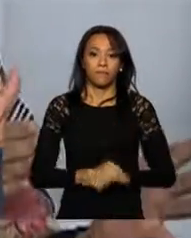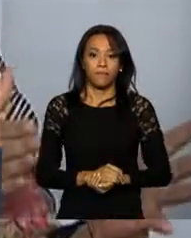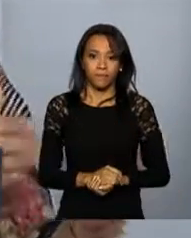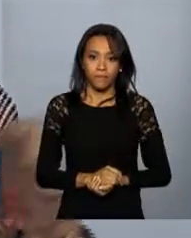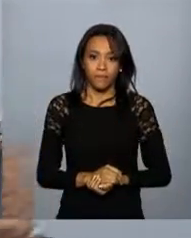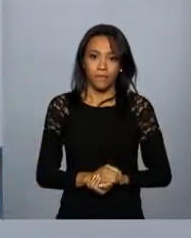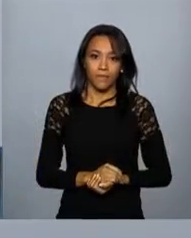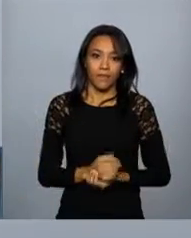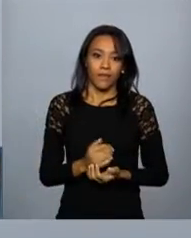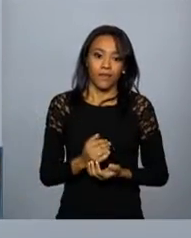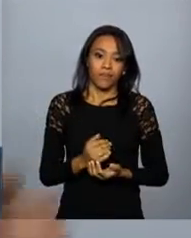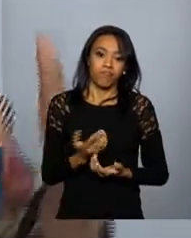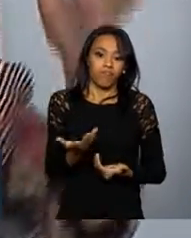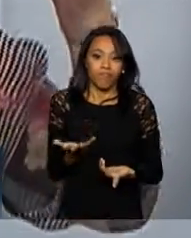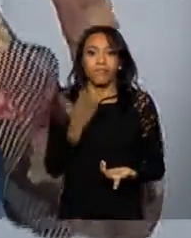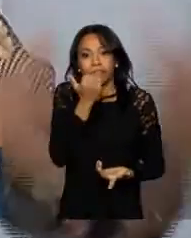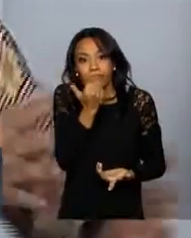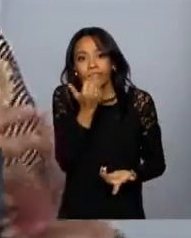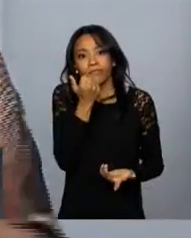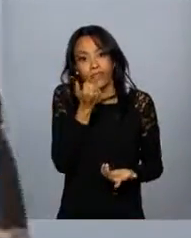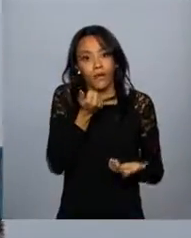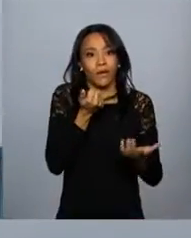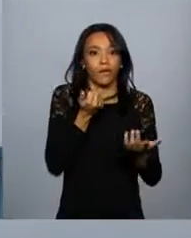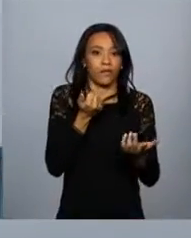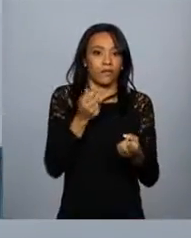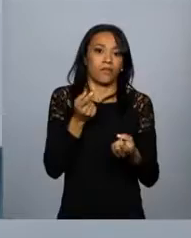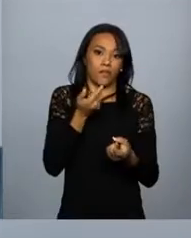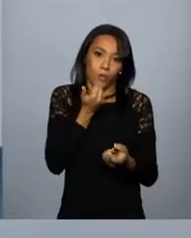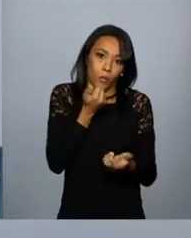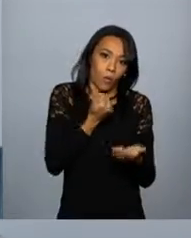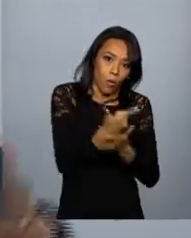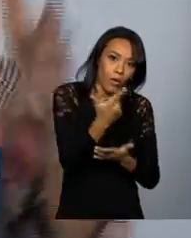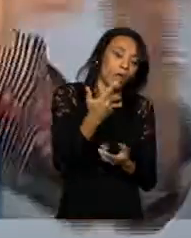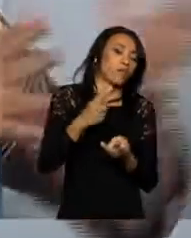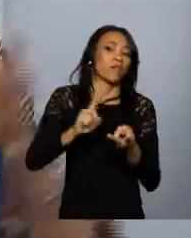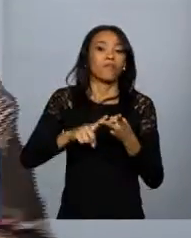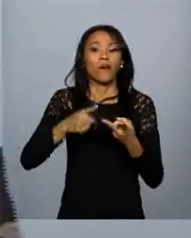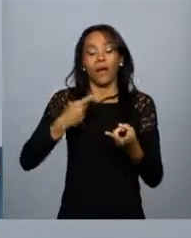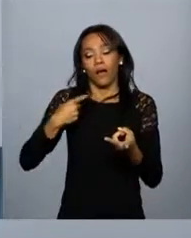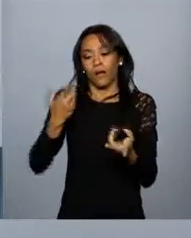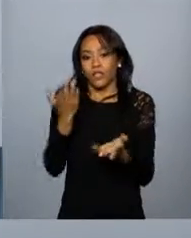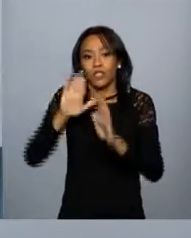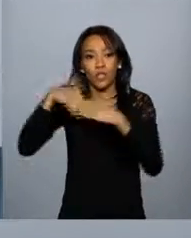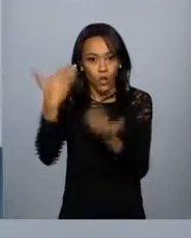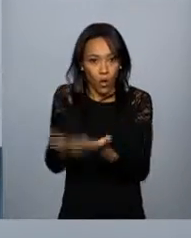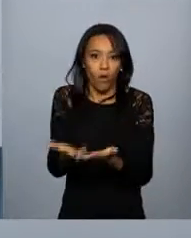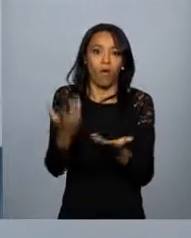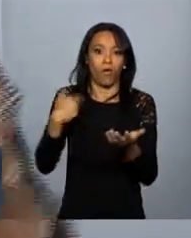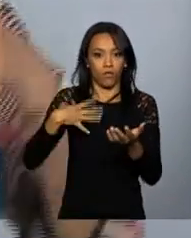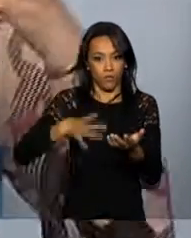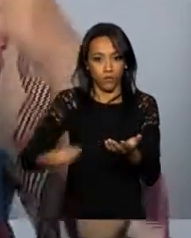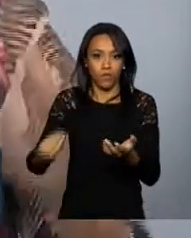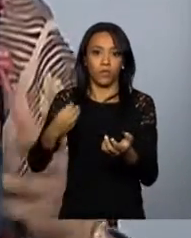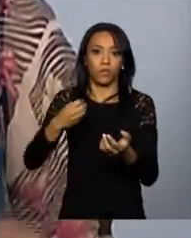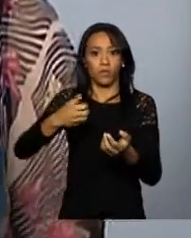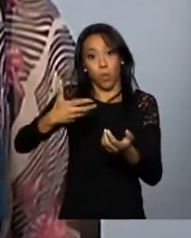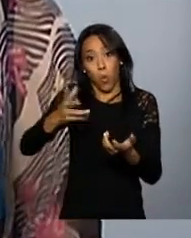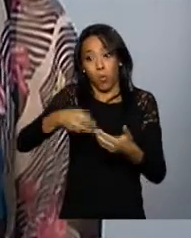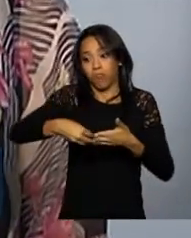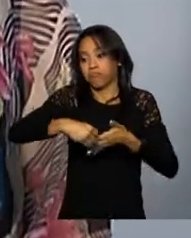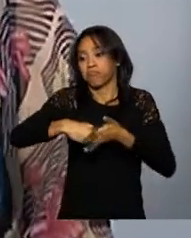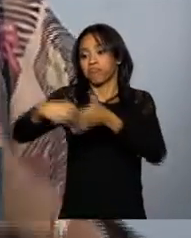se alimentava, pagava a educação dos seus filhos, ou o transporte dos filhos,